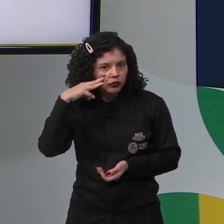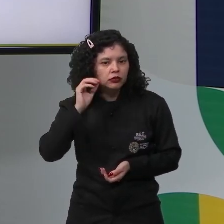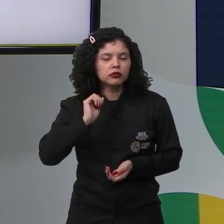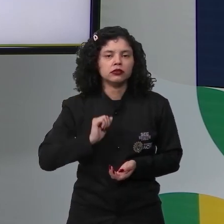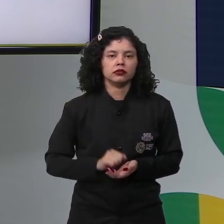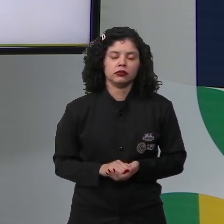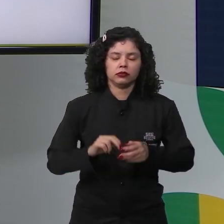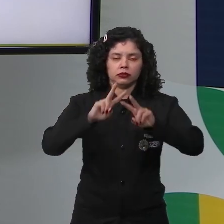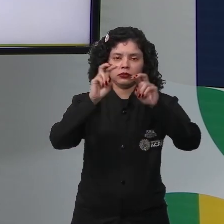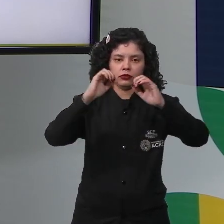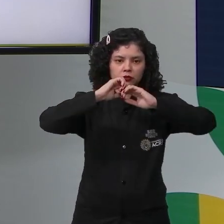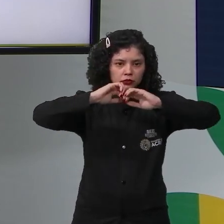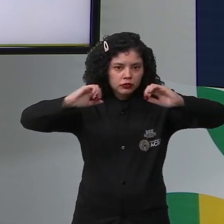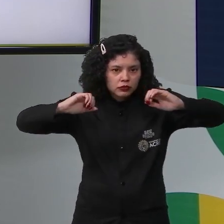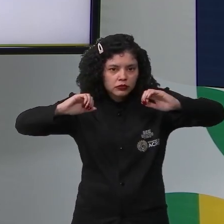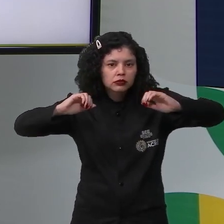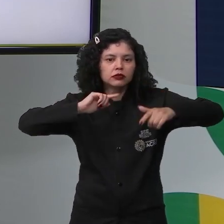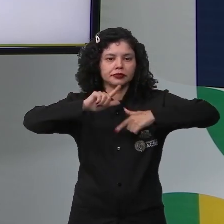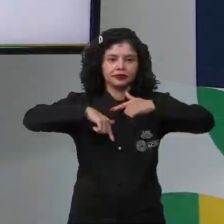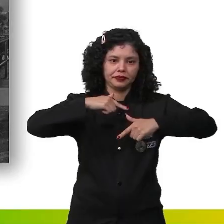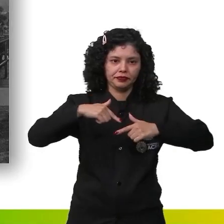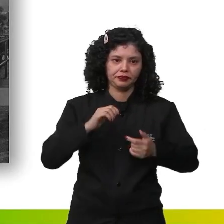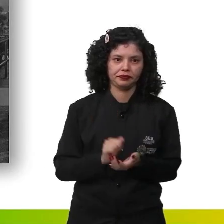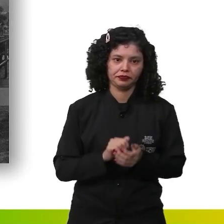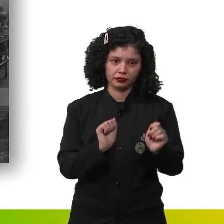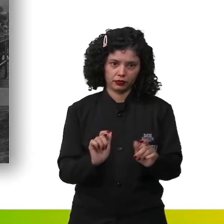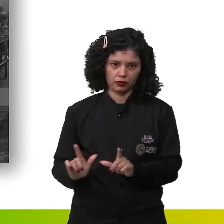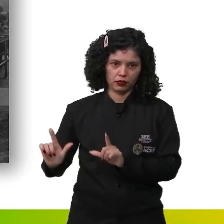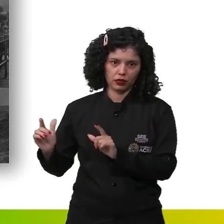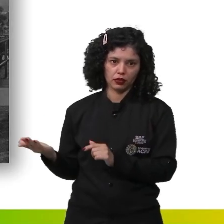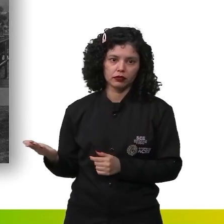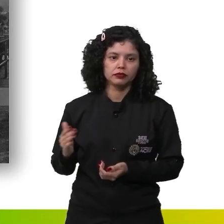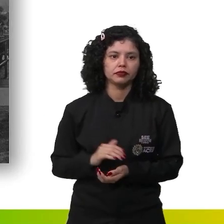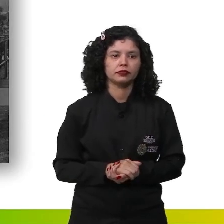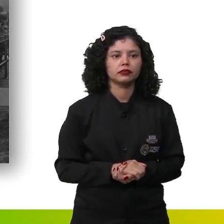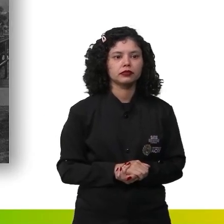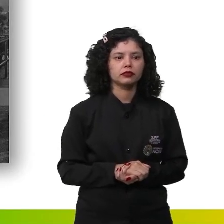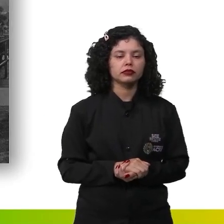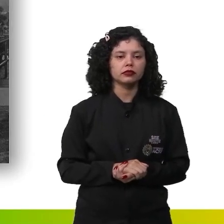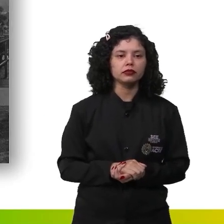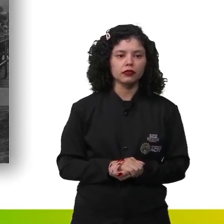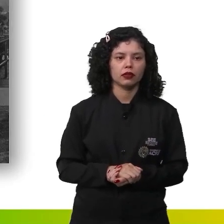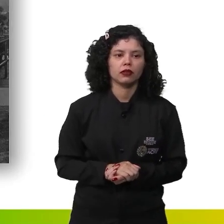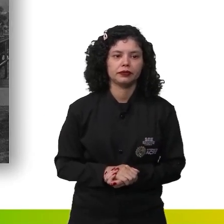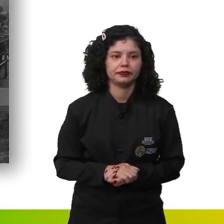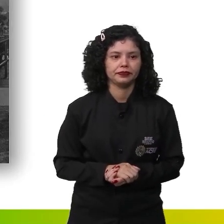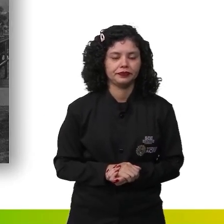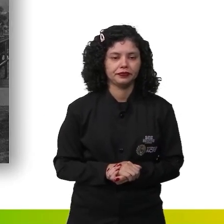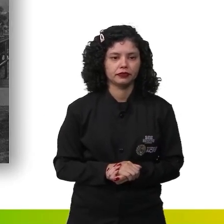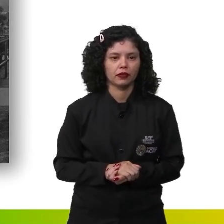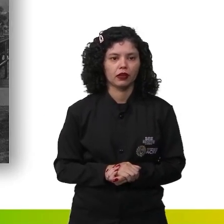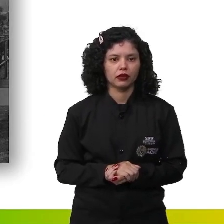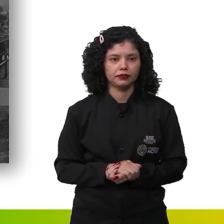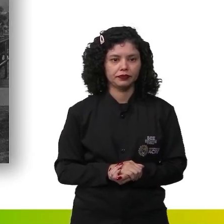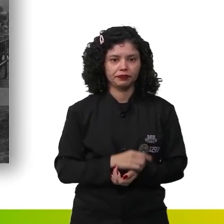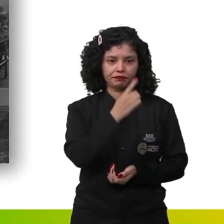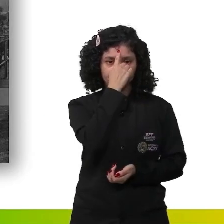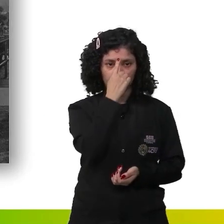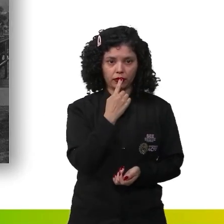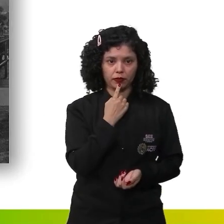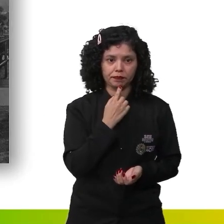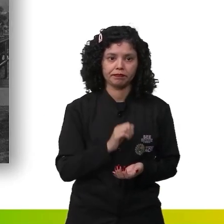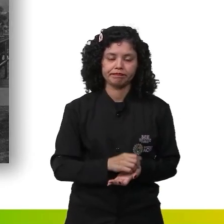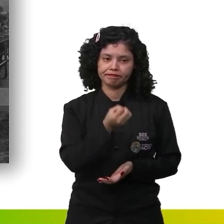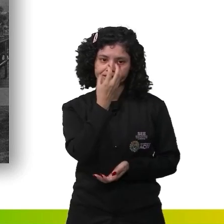respeito da divisão social do trabalho. Em tela, visualizem. Aqui, na imagem,